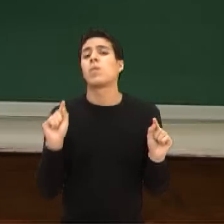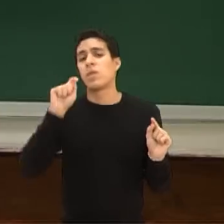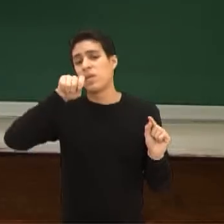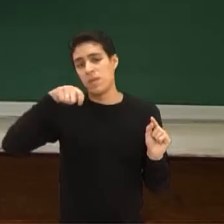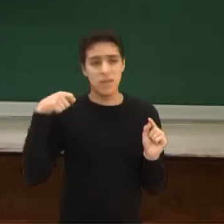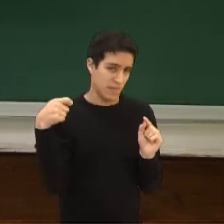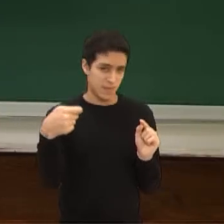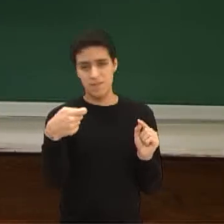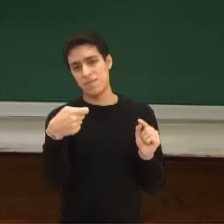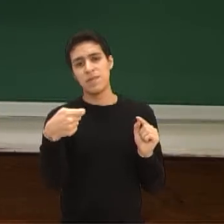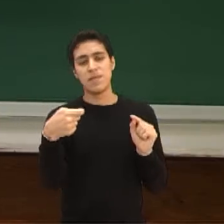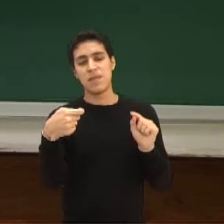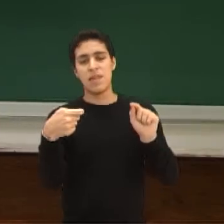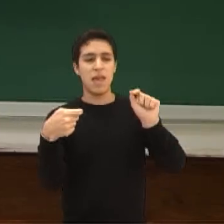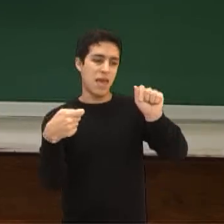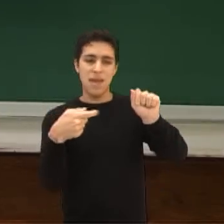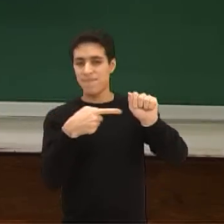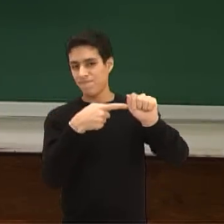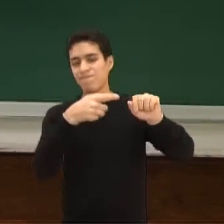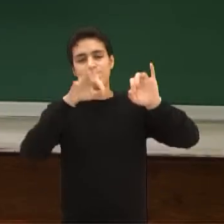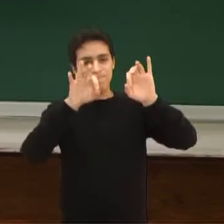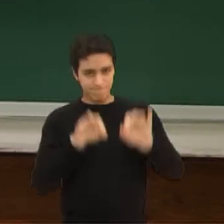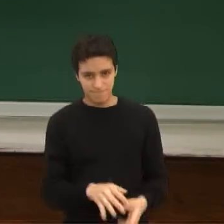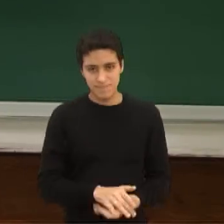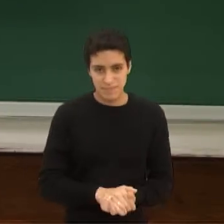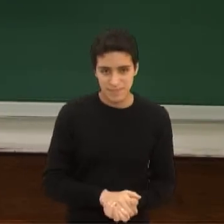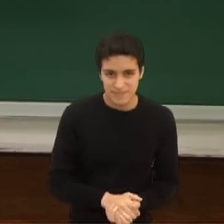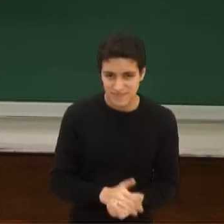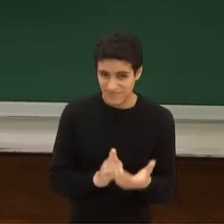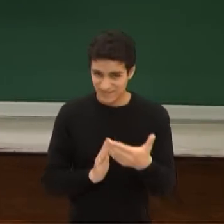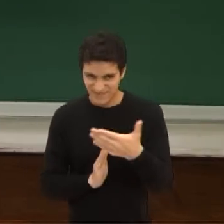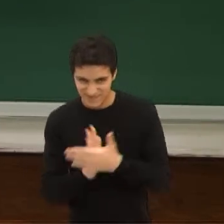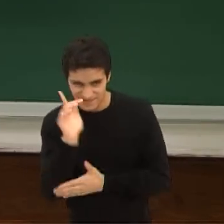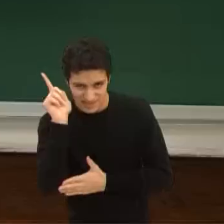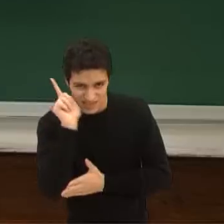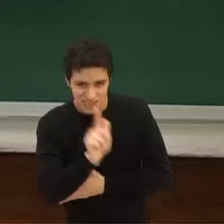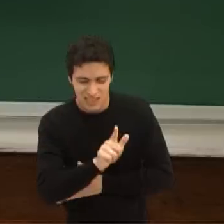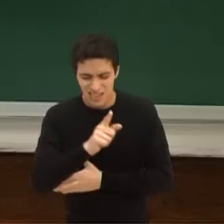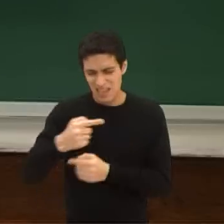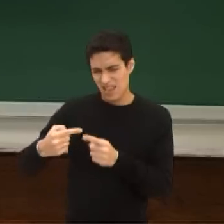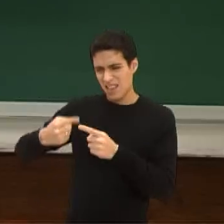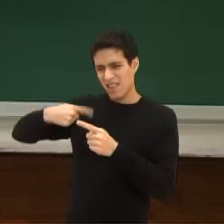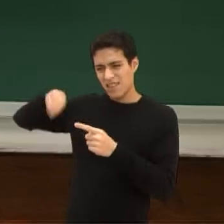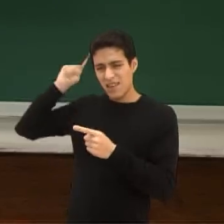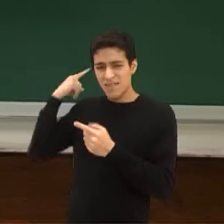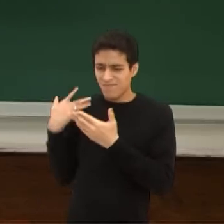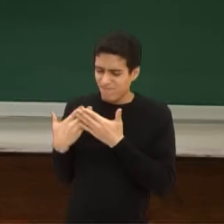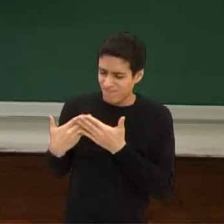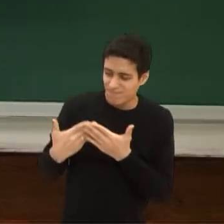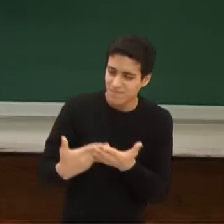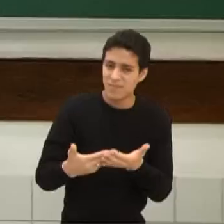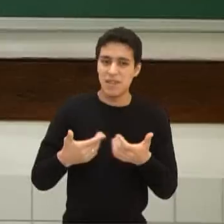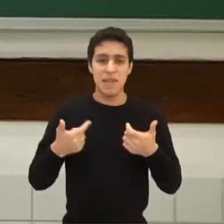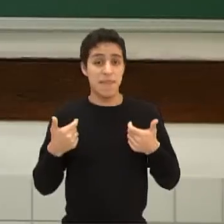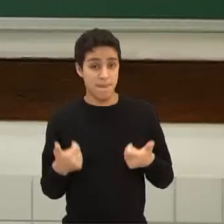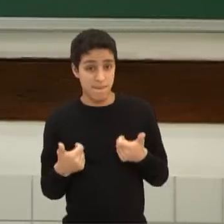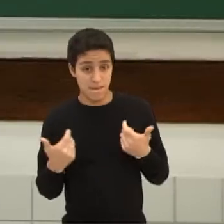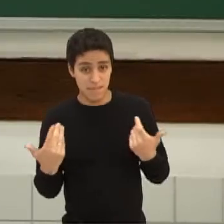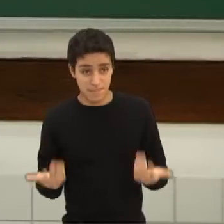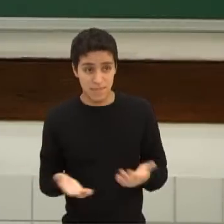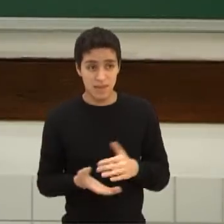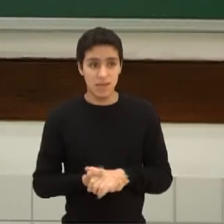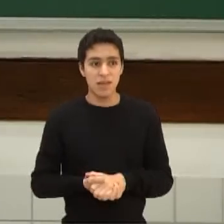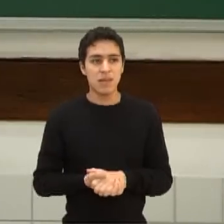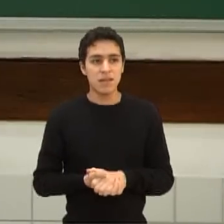era apenas a letra A. Acertaram, né? Porque nós vimos isso nessas aulas já.